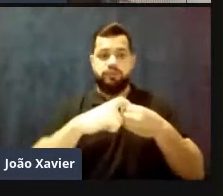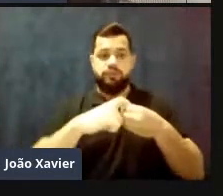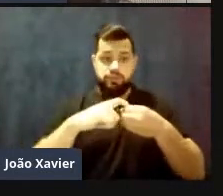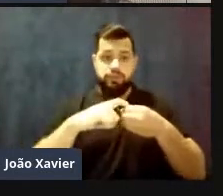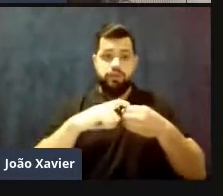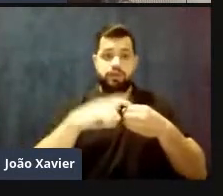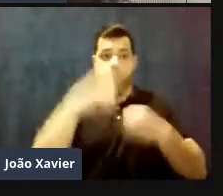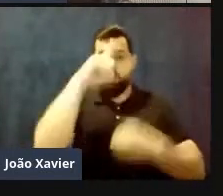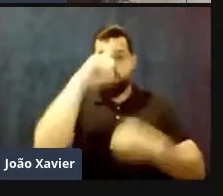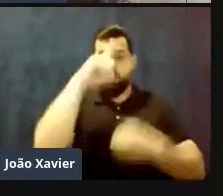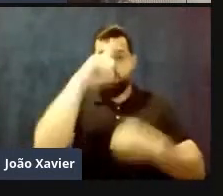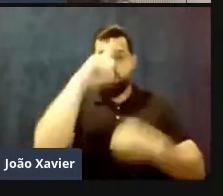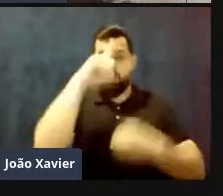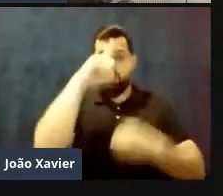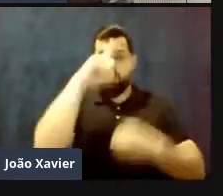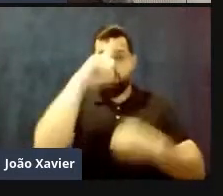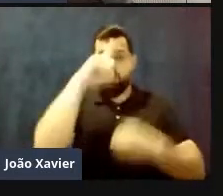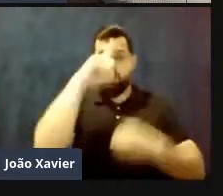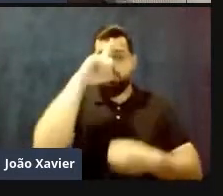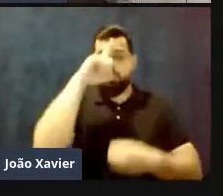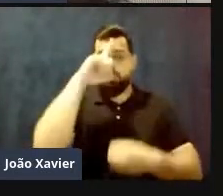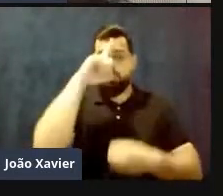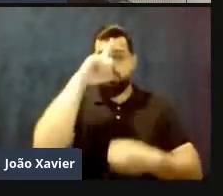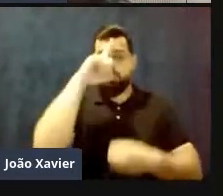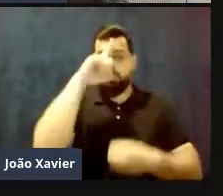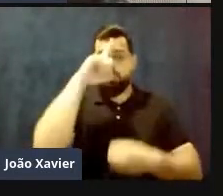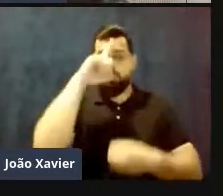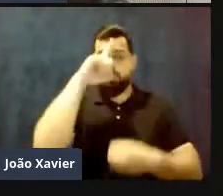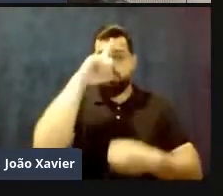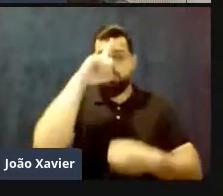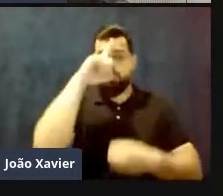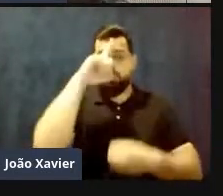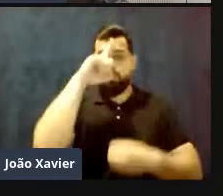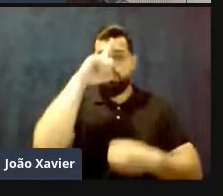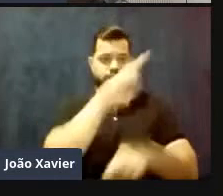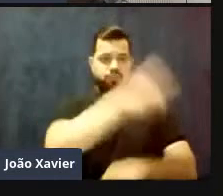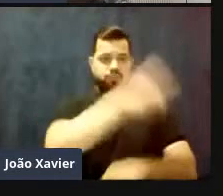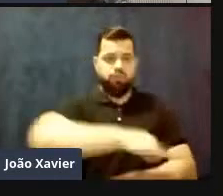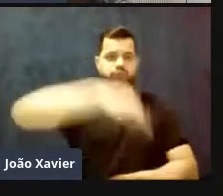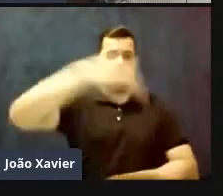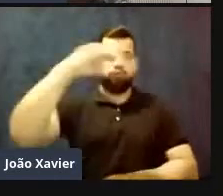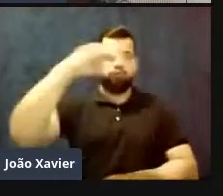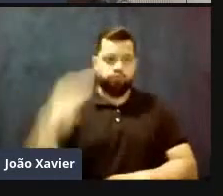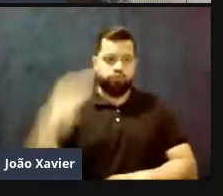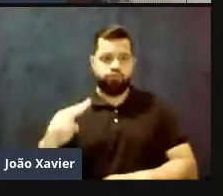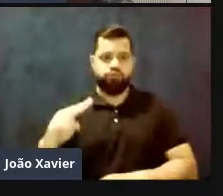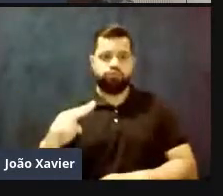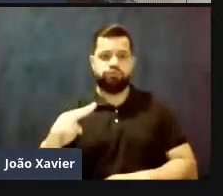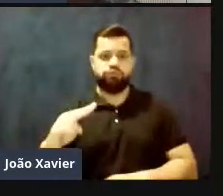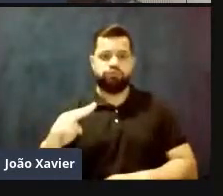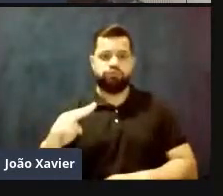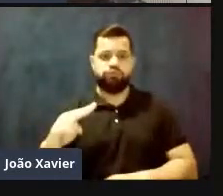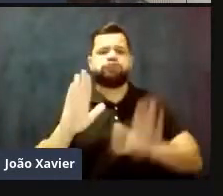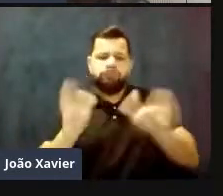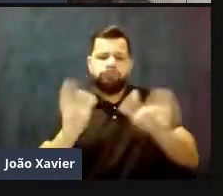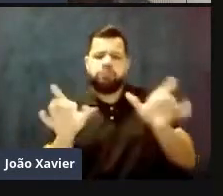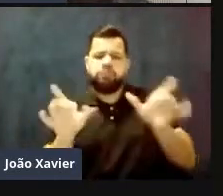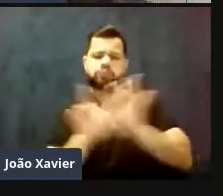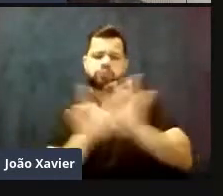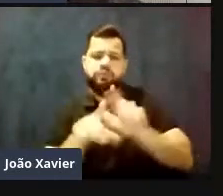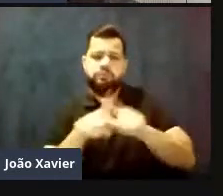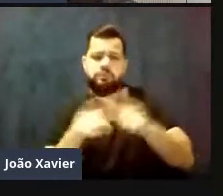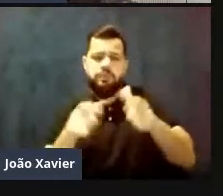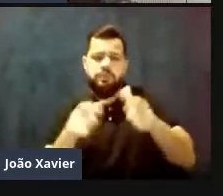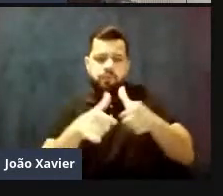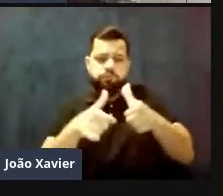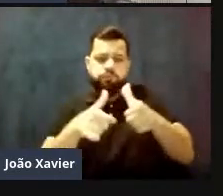UTI prontamente ativa, mas ela tinha uma estrutura maior, mais moderna, com maior número de pontos de hemodiálise para que a gente pudesse receber